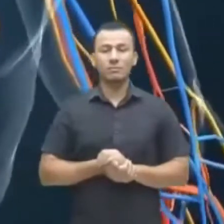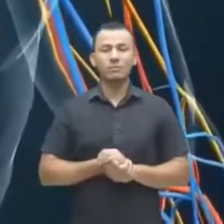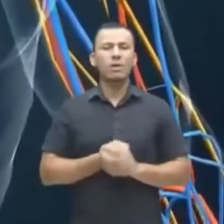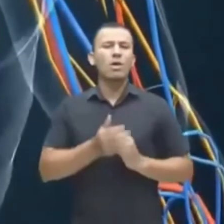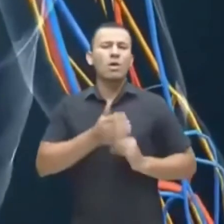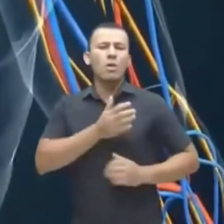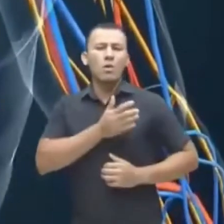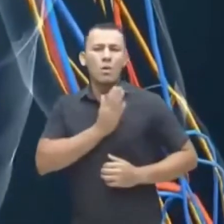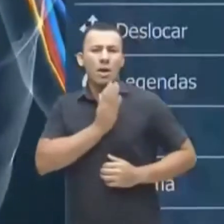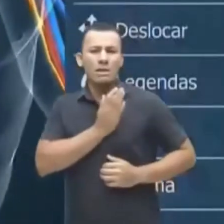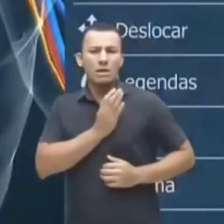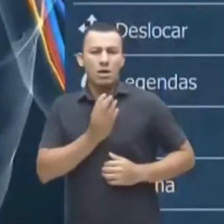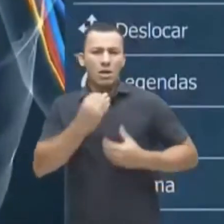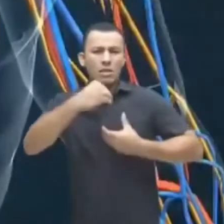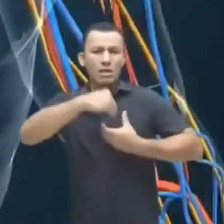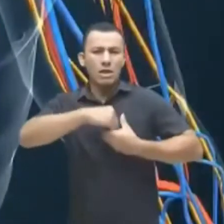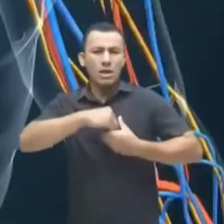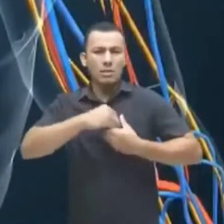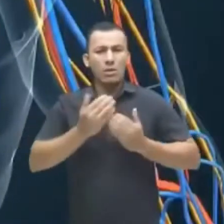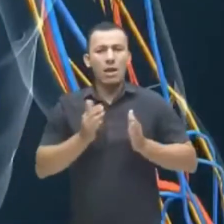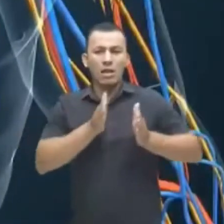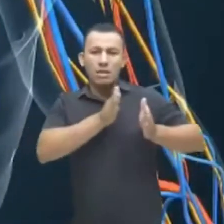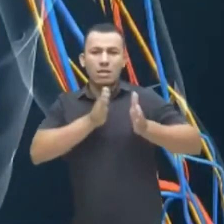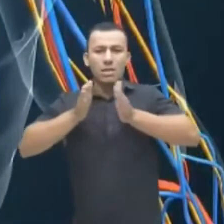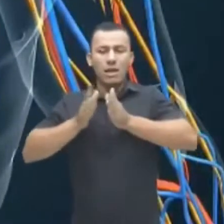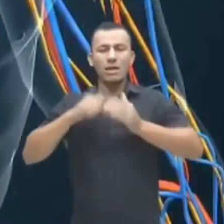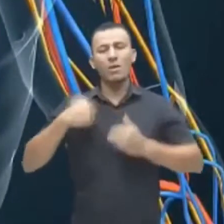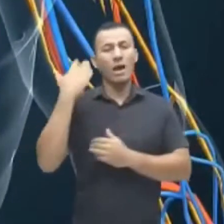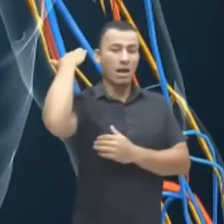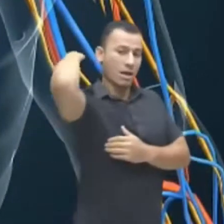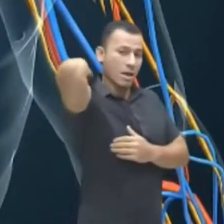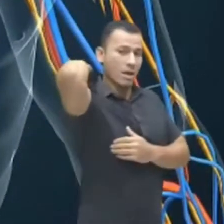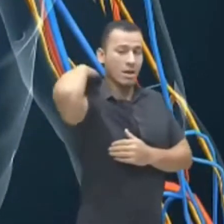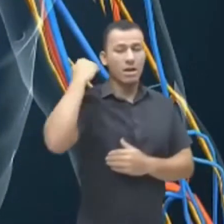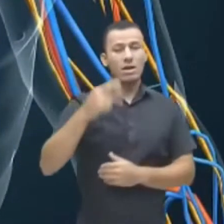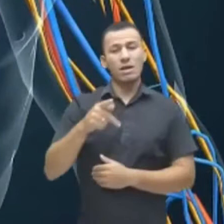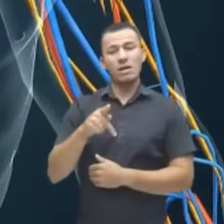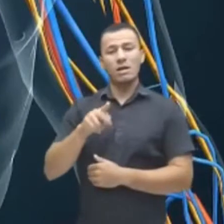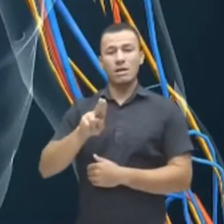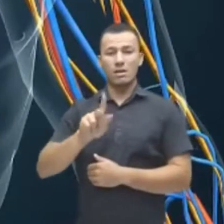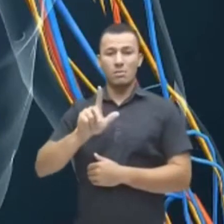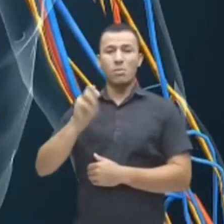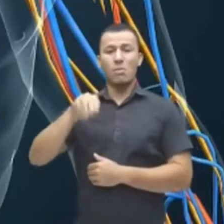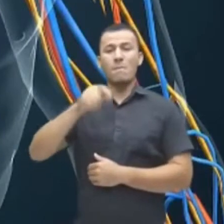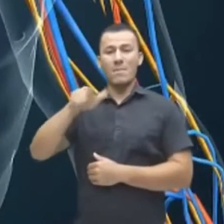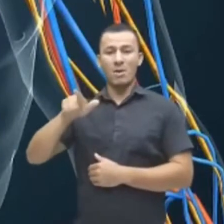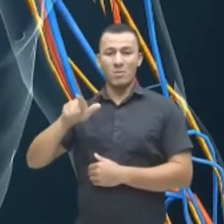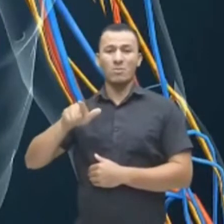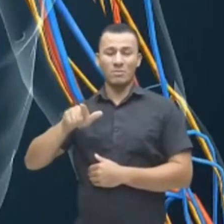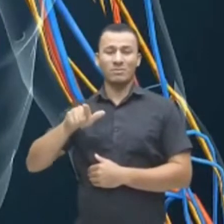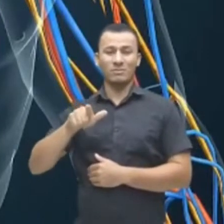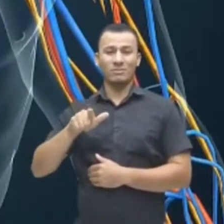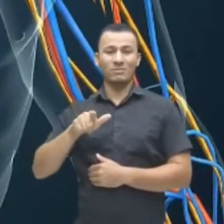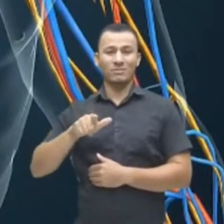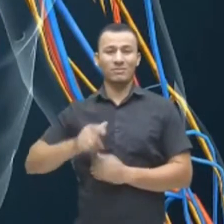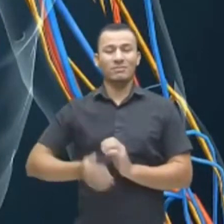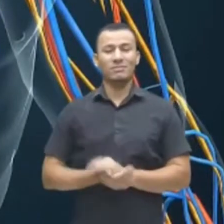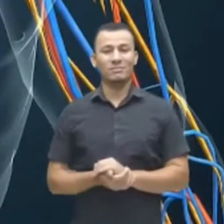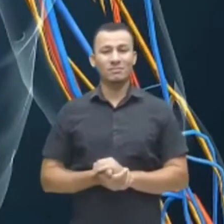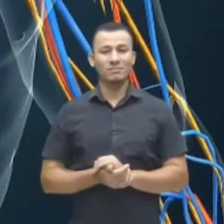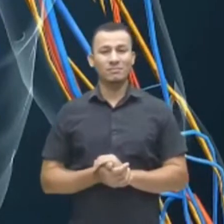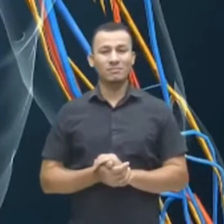dois pulmões? Vocês conseguem observar que o coração está entre os dois pulmões? Importante, ele está dentro da